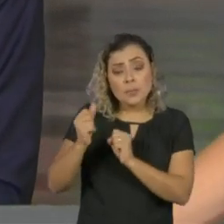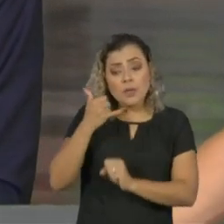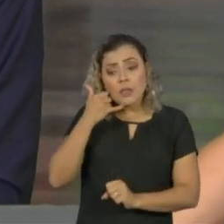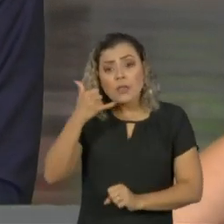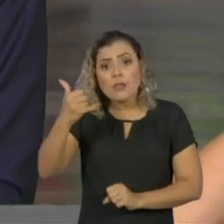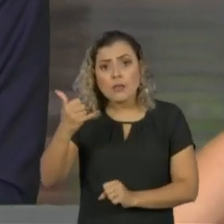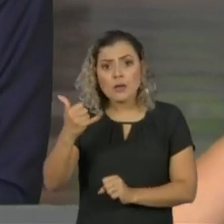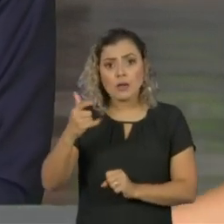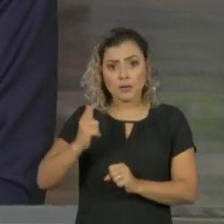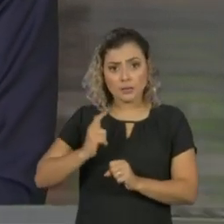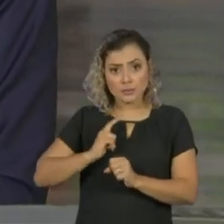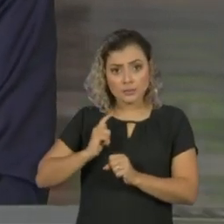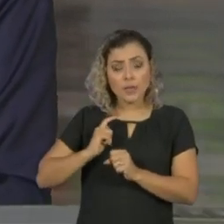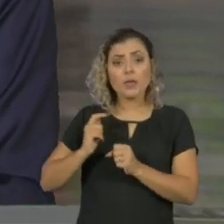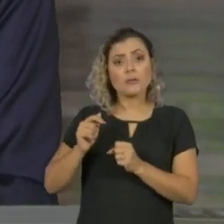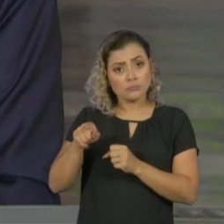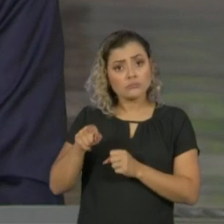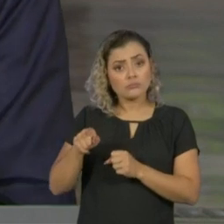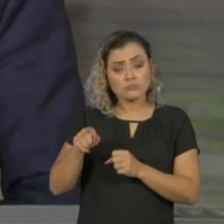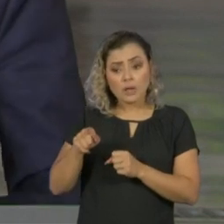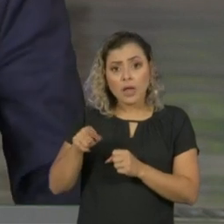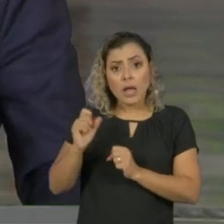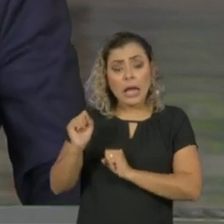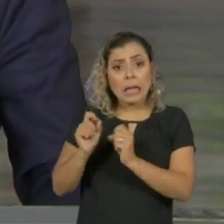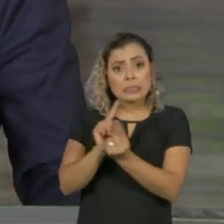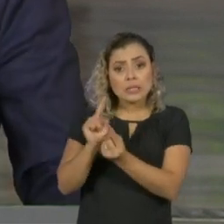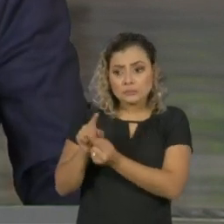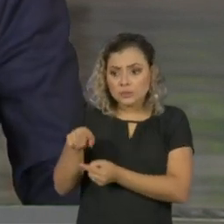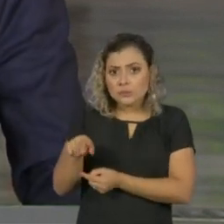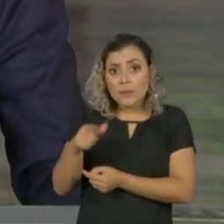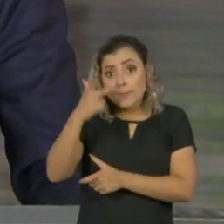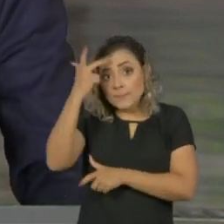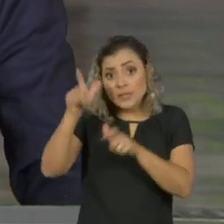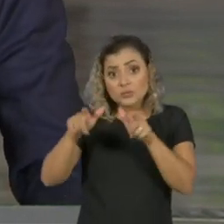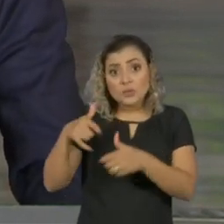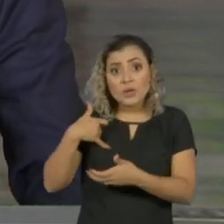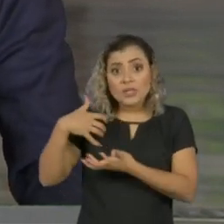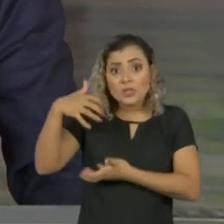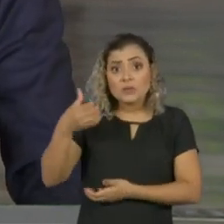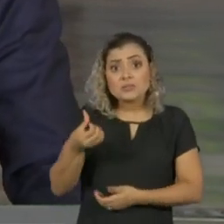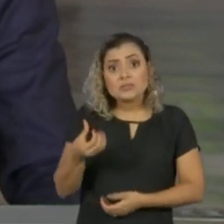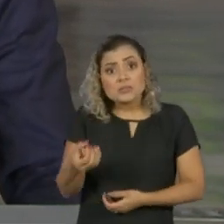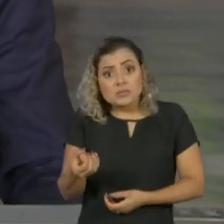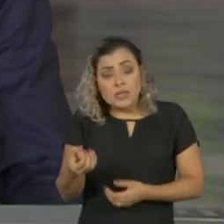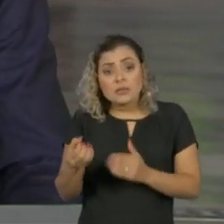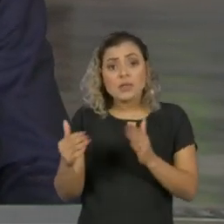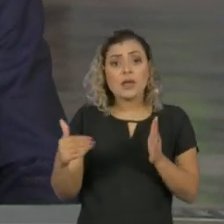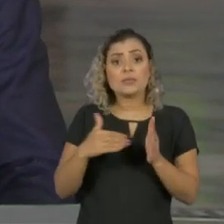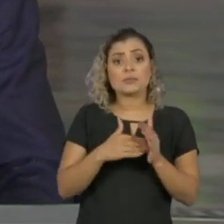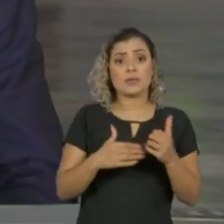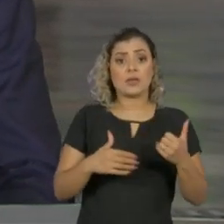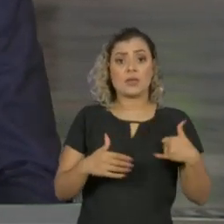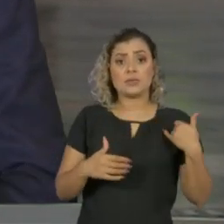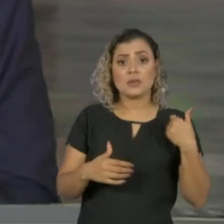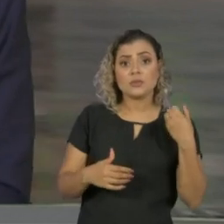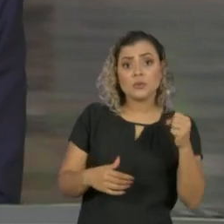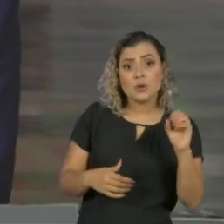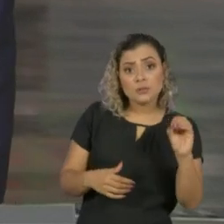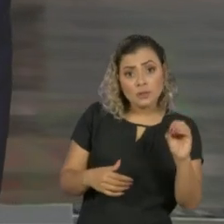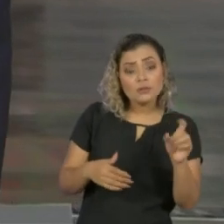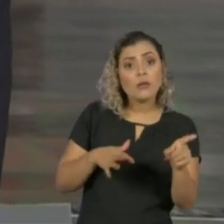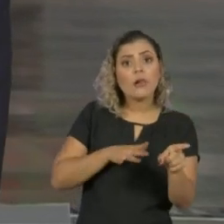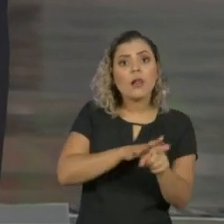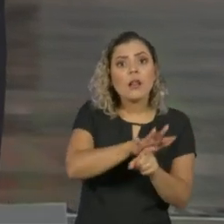o transporte terrestre de passageiros e eu tive a informação que pessoas idosas na faixa dos 60 aos 80 anos têm procurado o